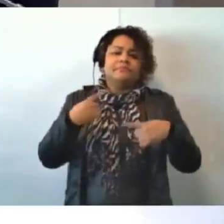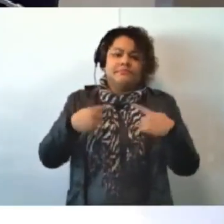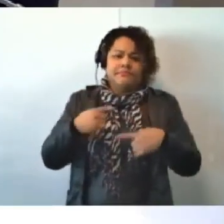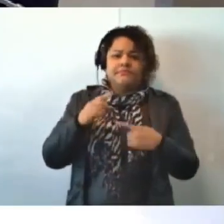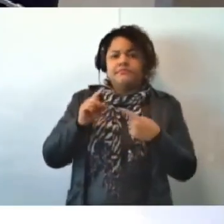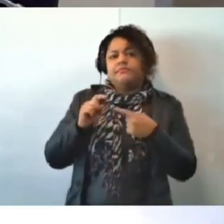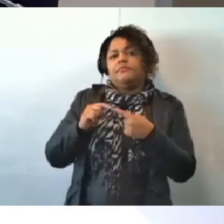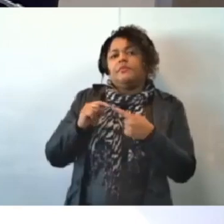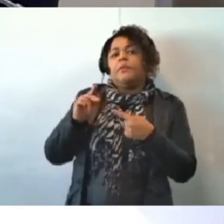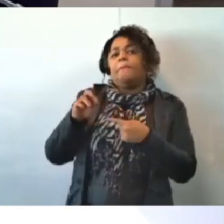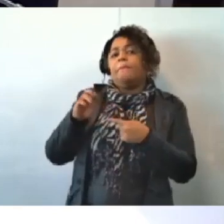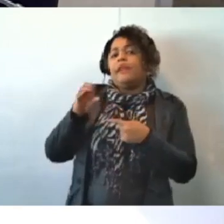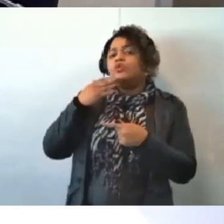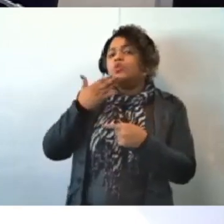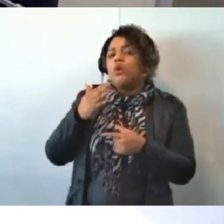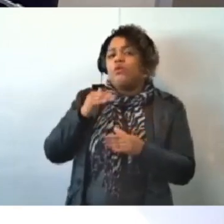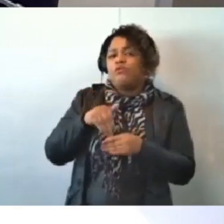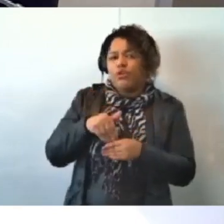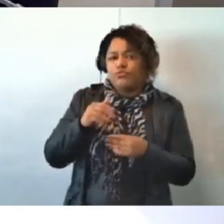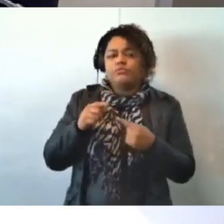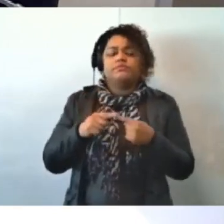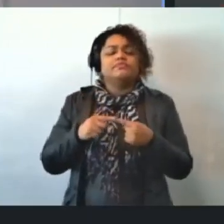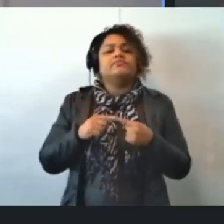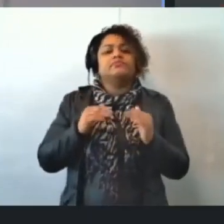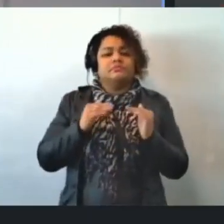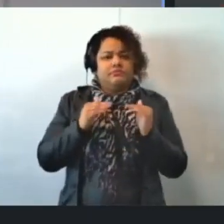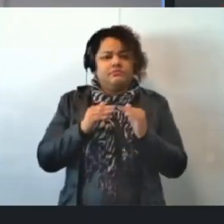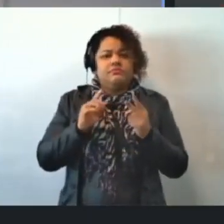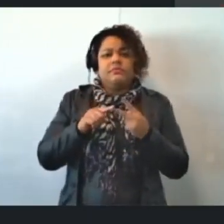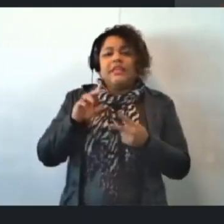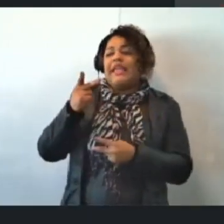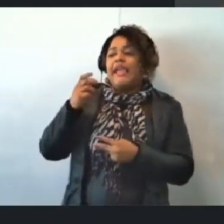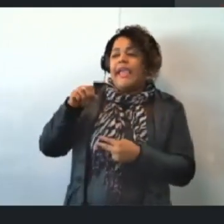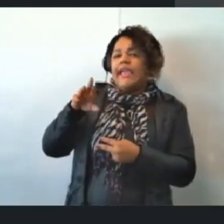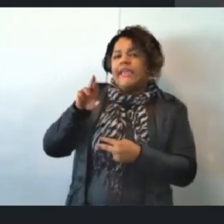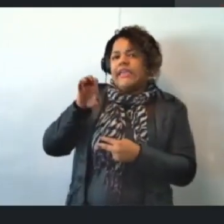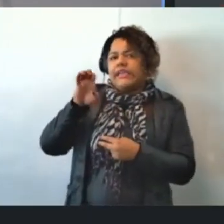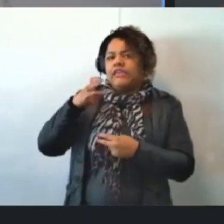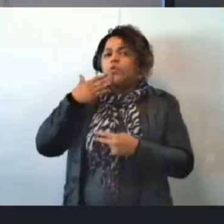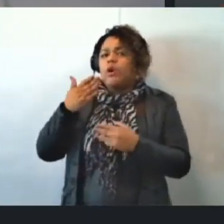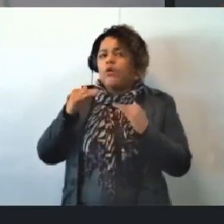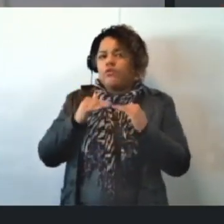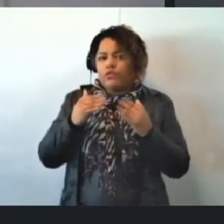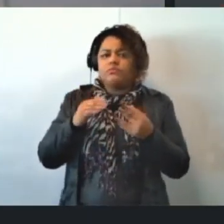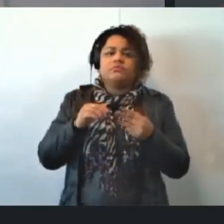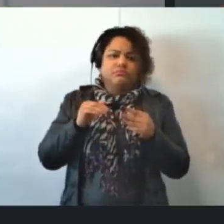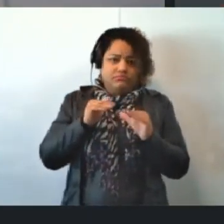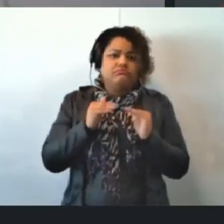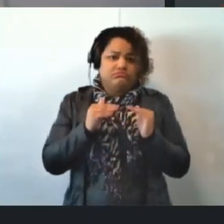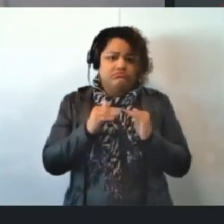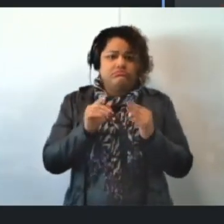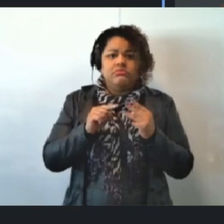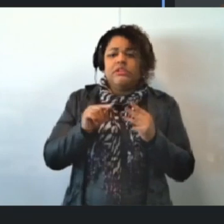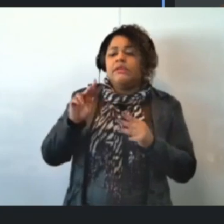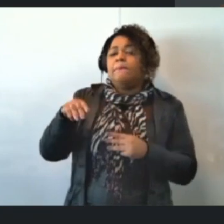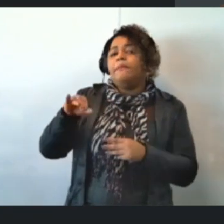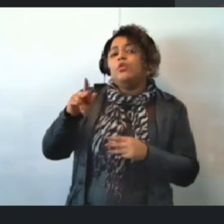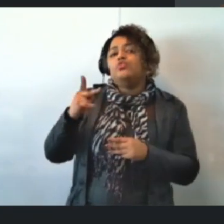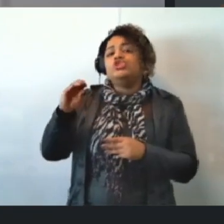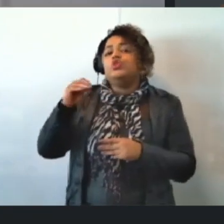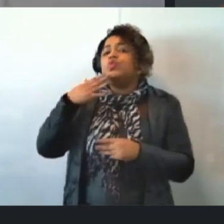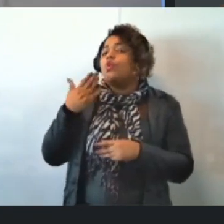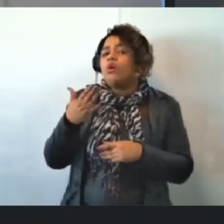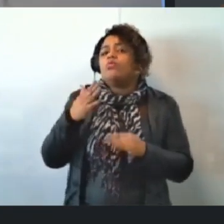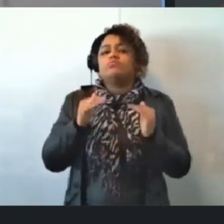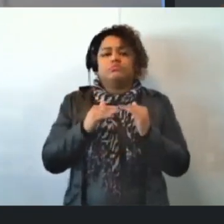De acordo. Vereador Henrique Braga. De acordo. Miltinho CGE. De acordo.